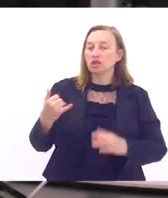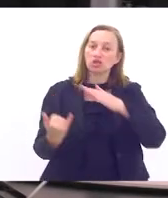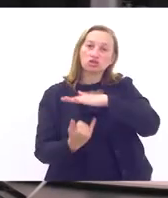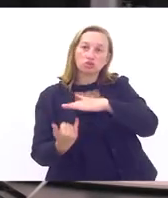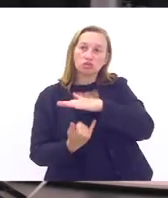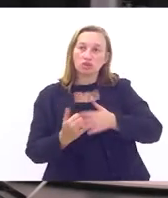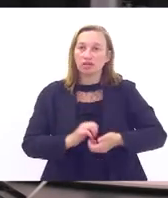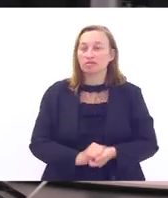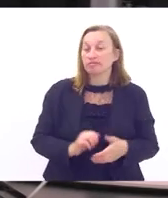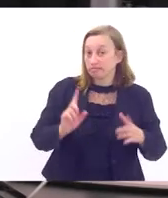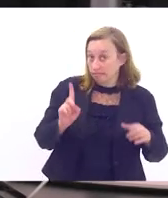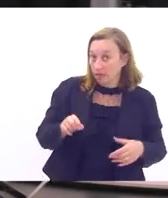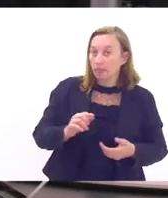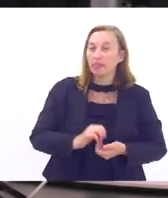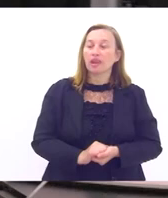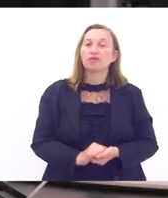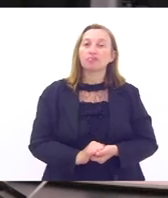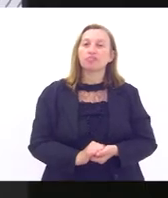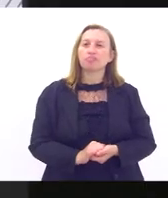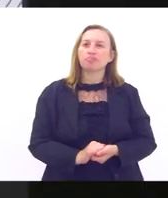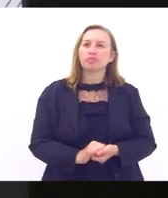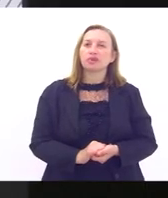político-institucionais, né, que